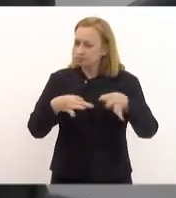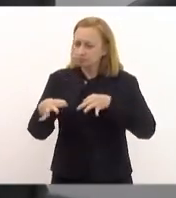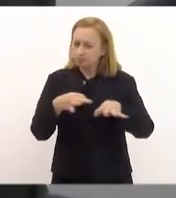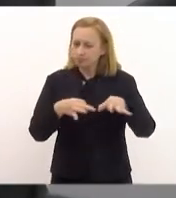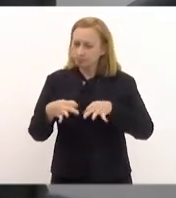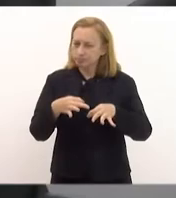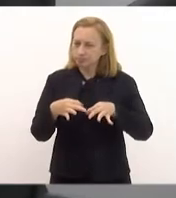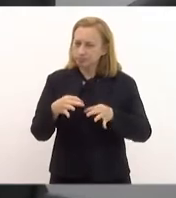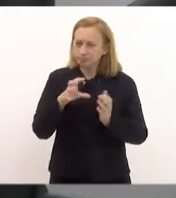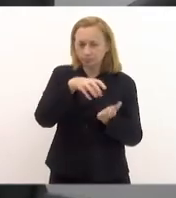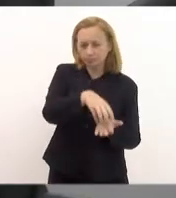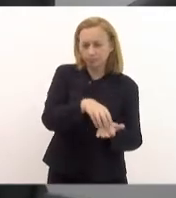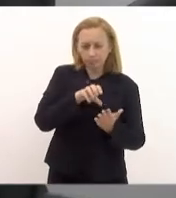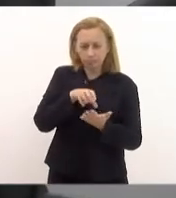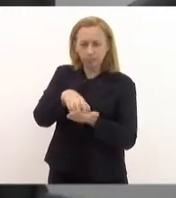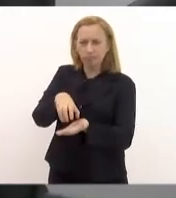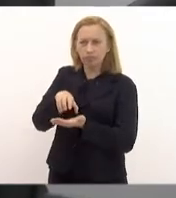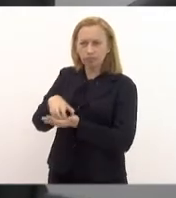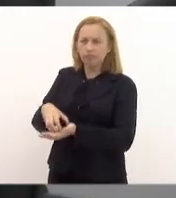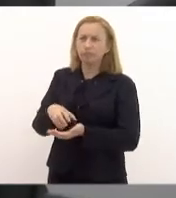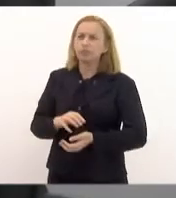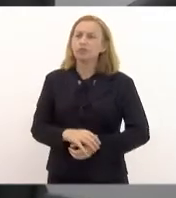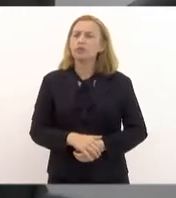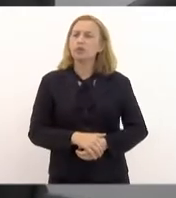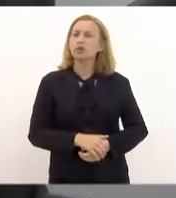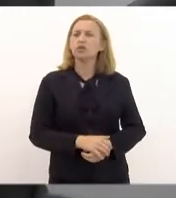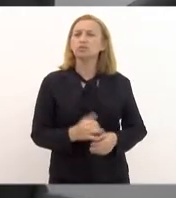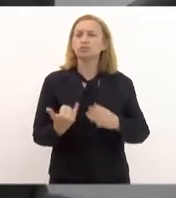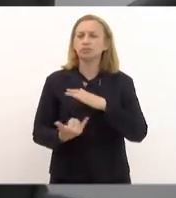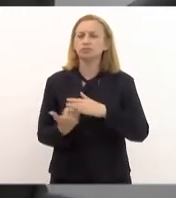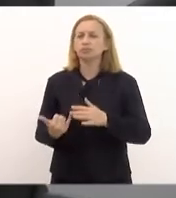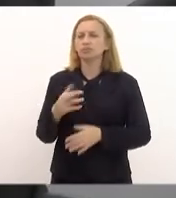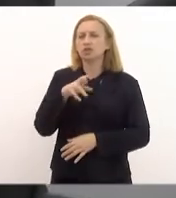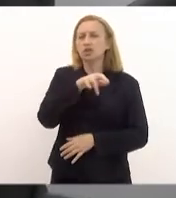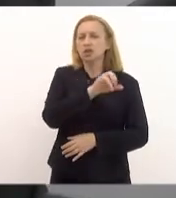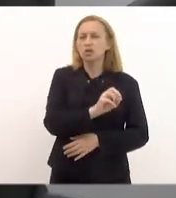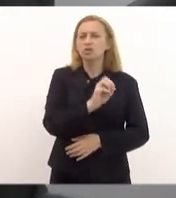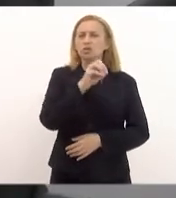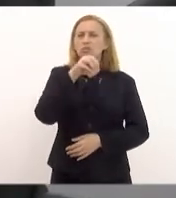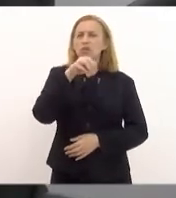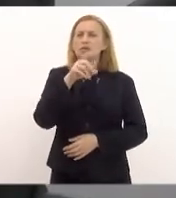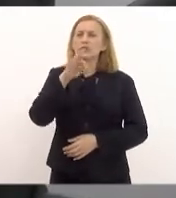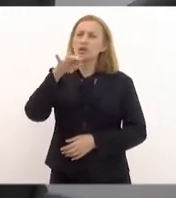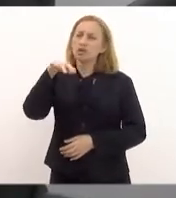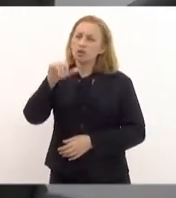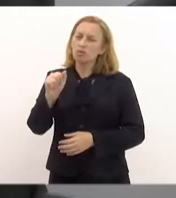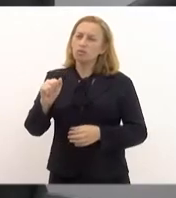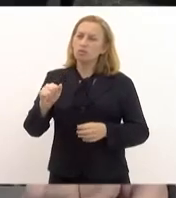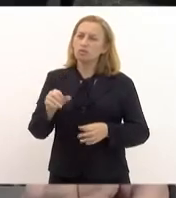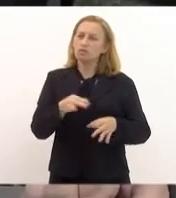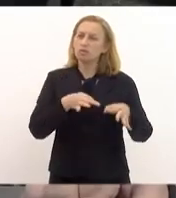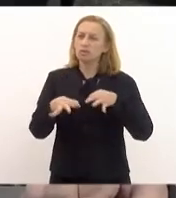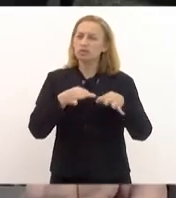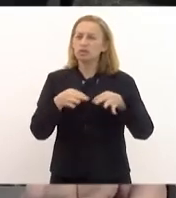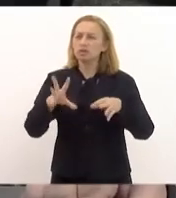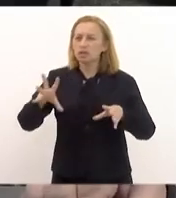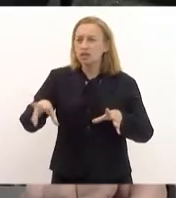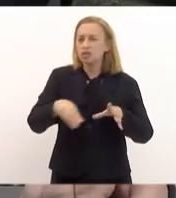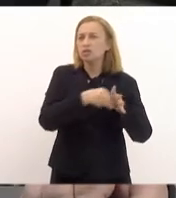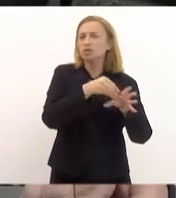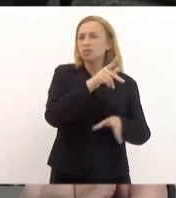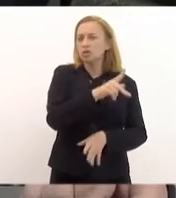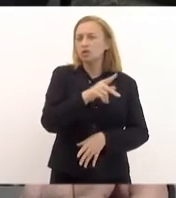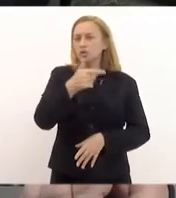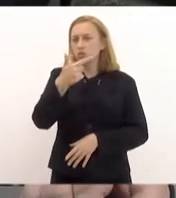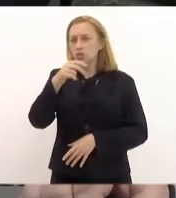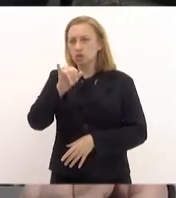planos setoriais ou temáticos que o Instituto Rio Metrópole está elaborando e que se inserem no PEDUI, assim, a